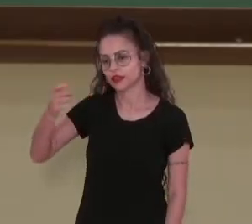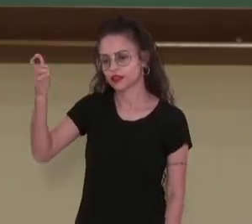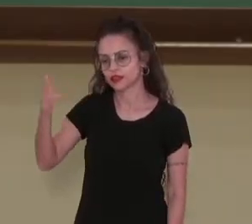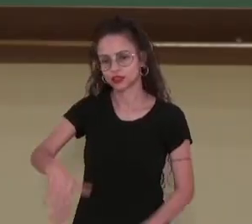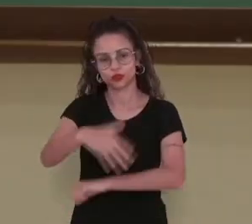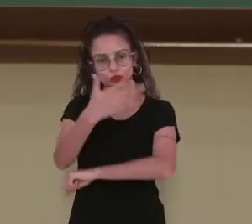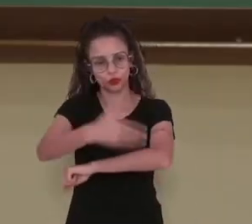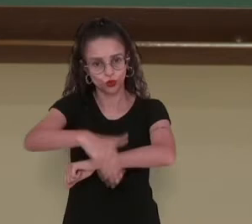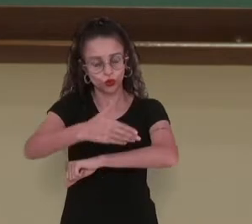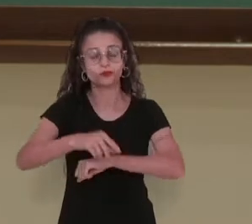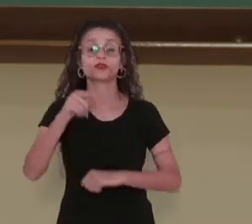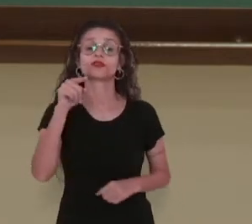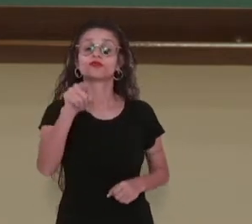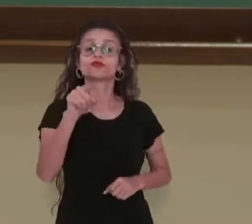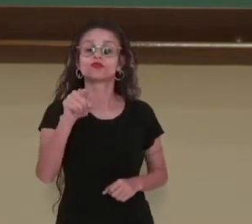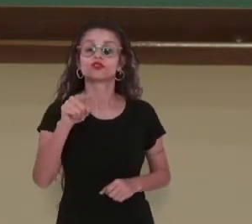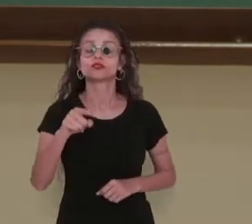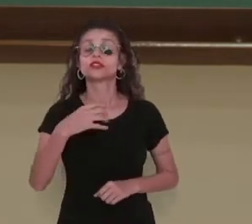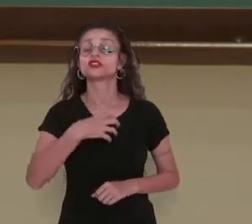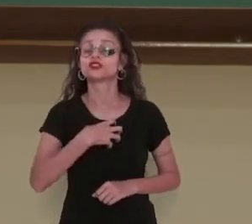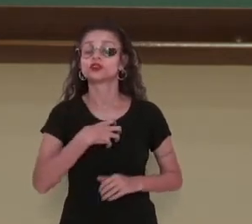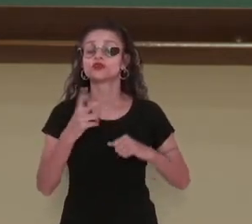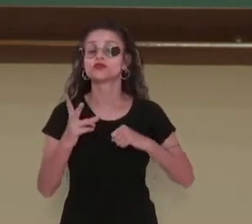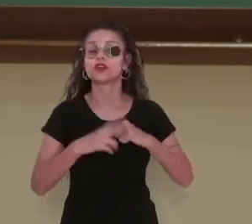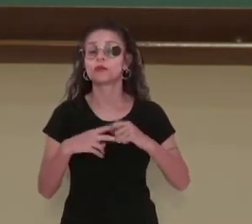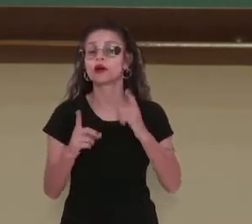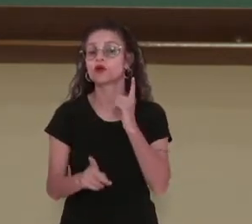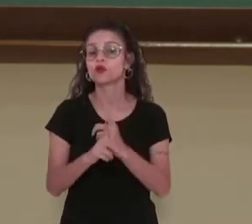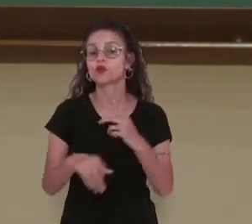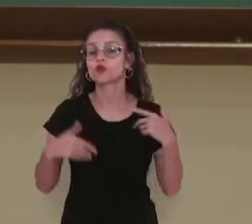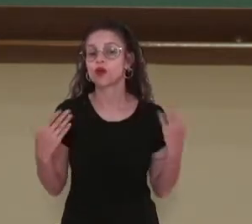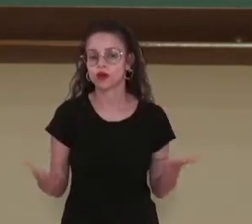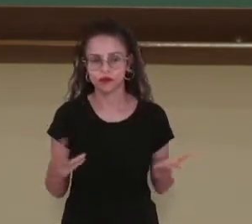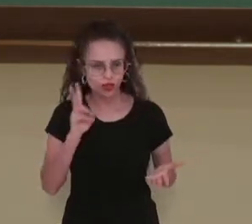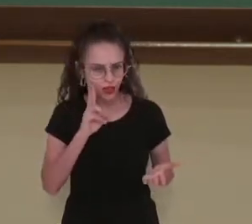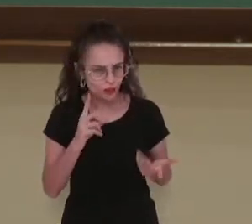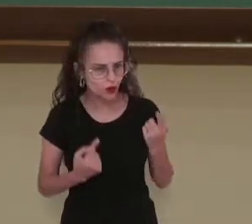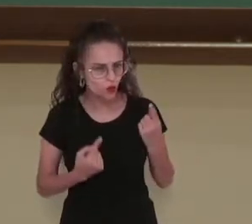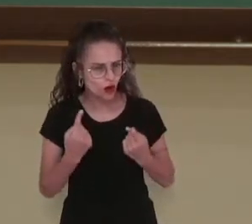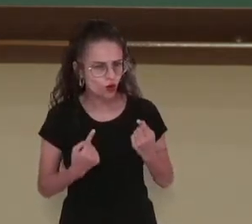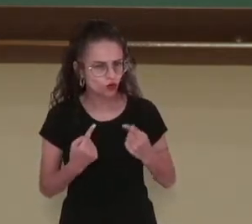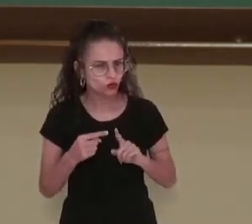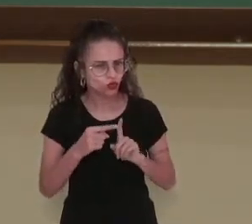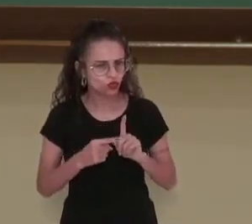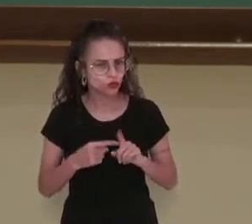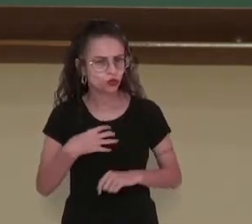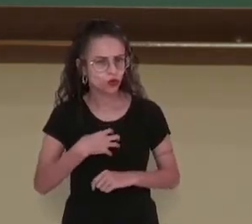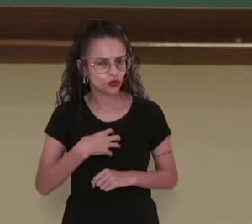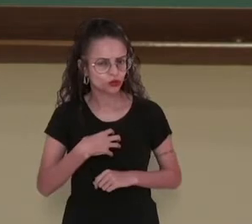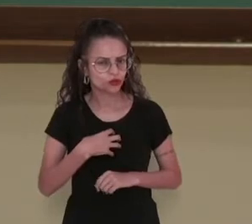coisa, identificar o modo verbal. Será que você lembra bem quais são os modos verbais?